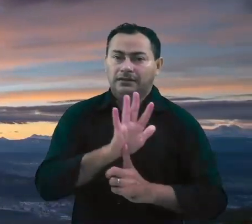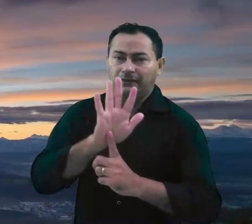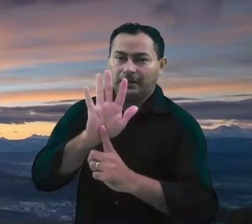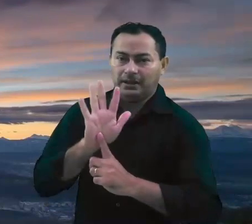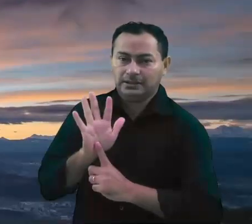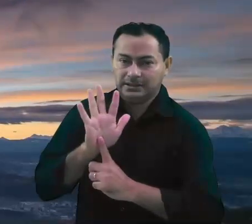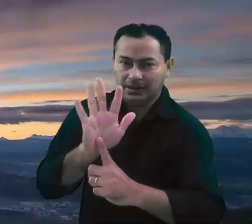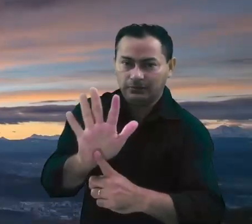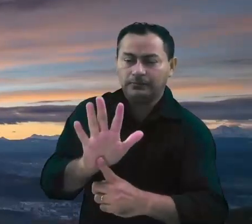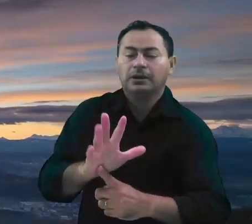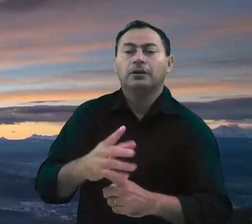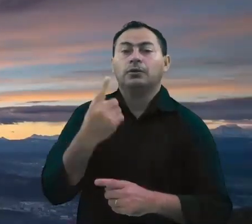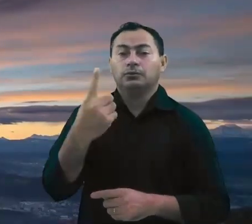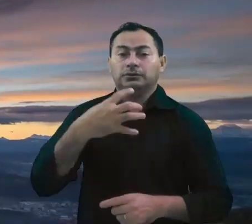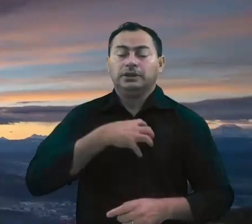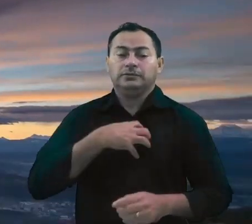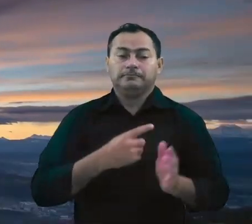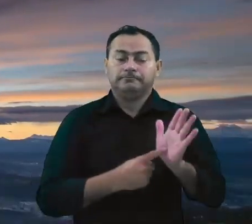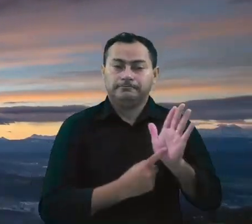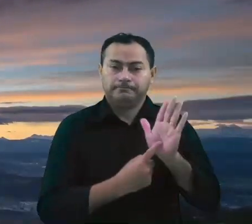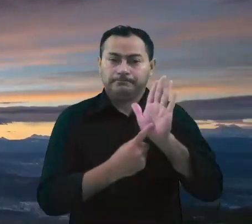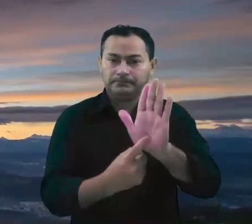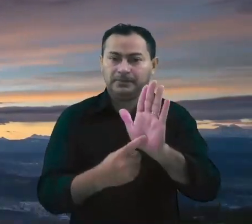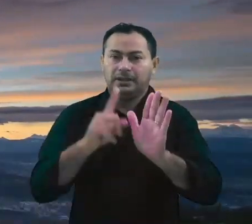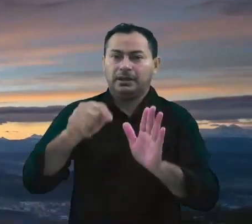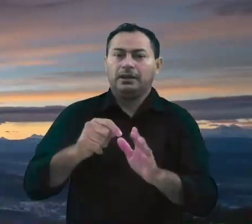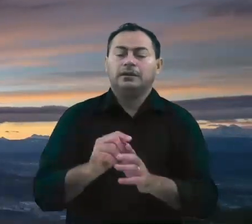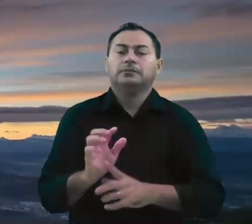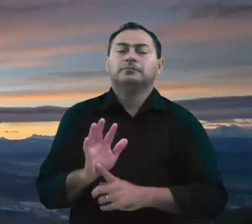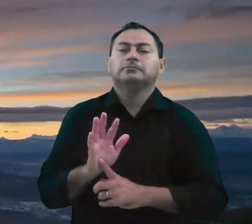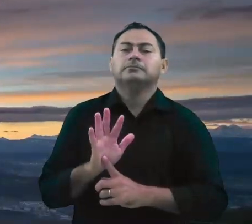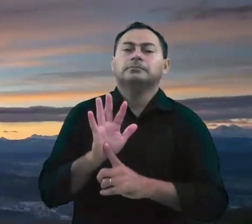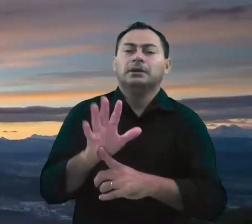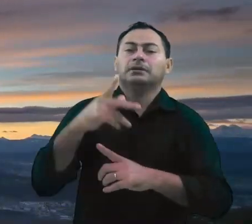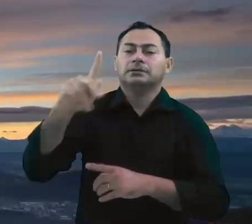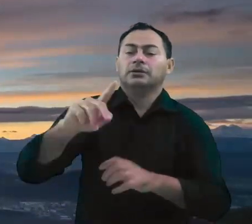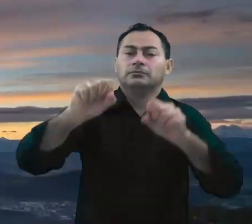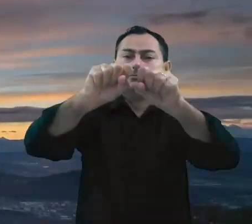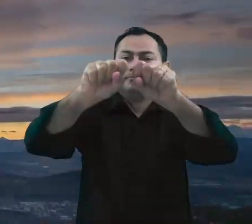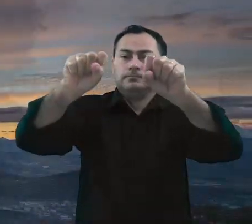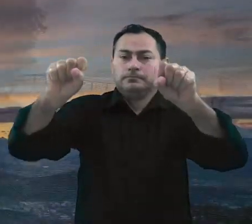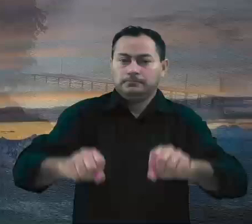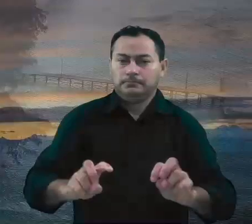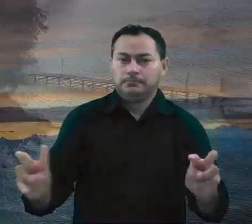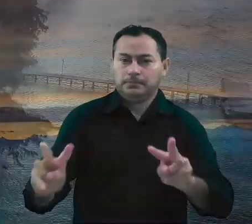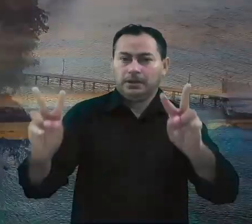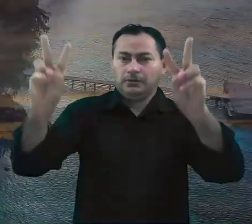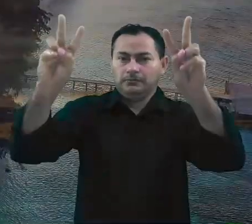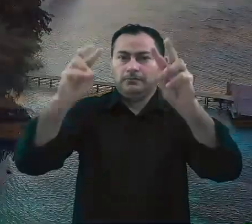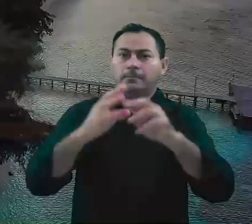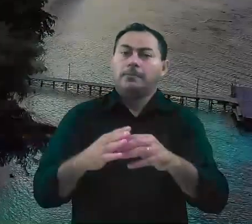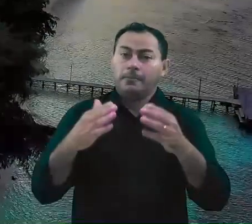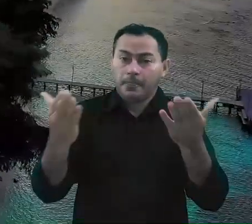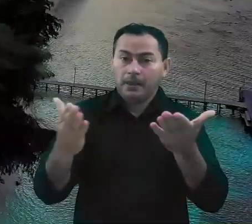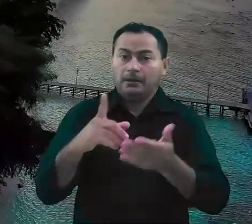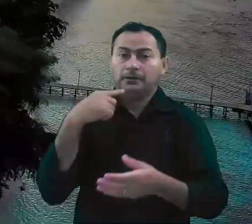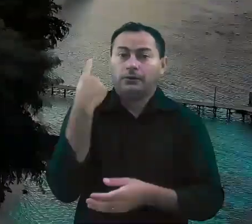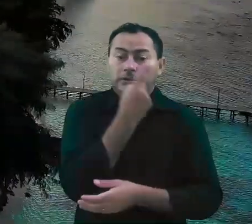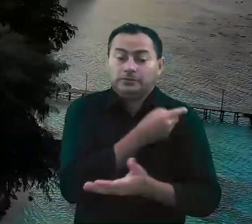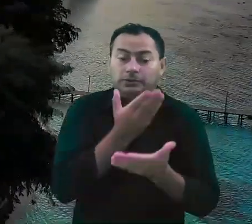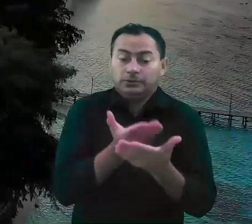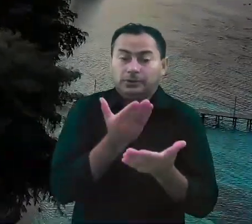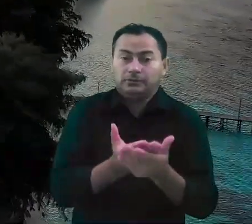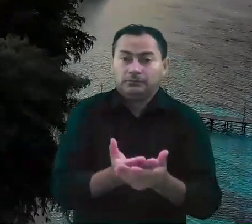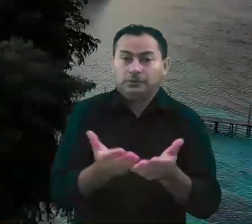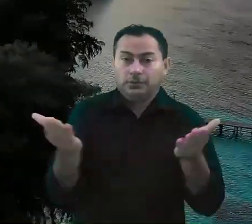desta revelação. Uma das formas de revelação foi a demonstração do seu sistema de valores. É isso